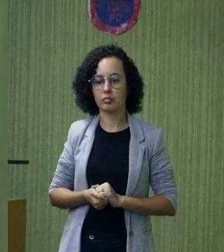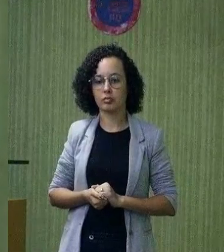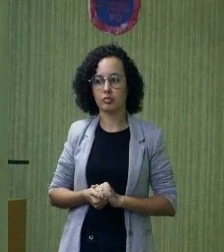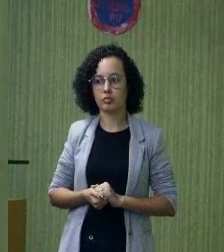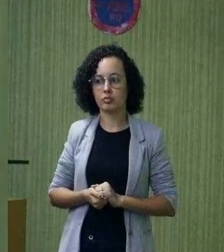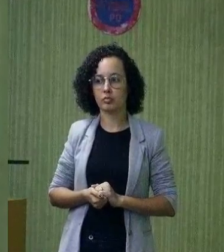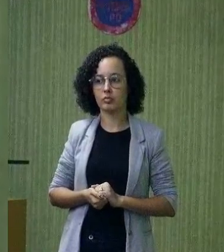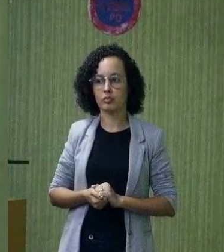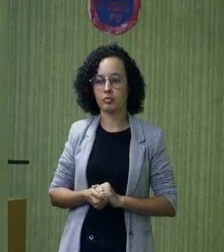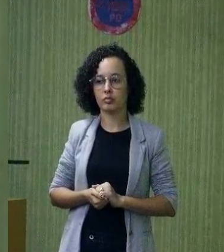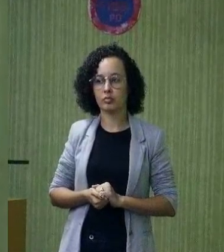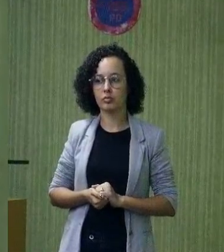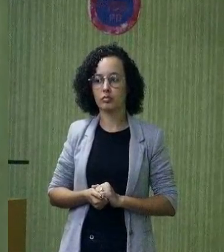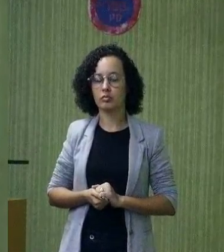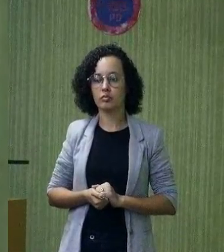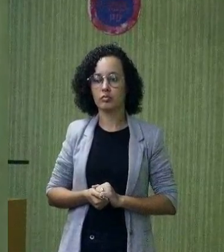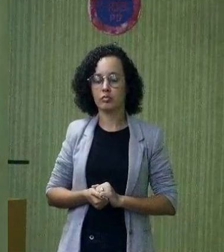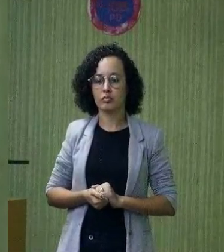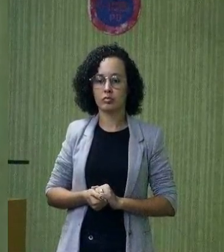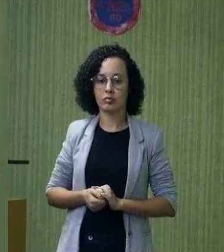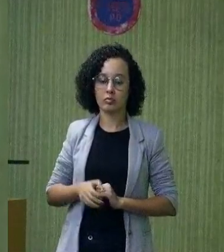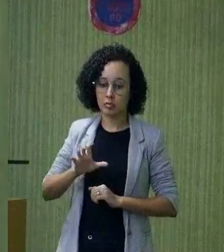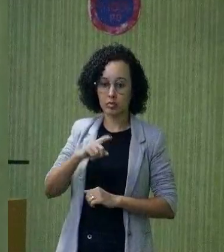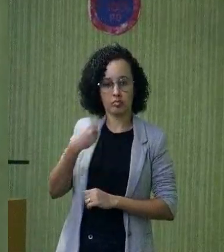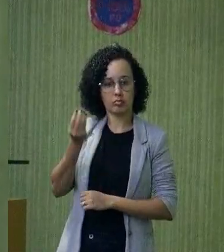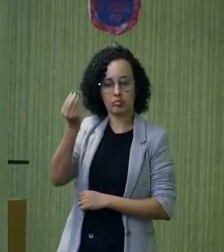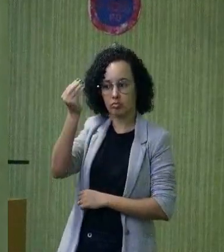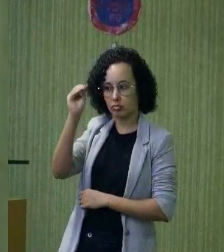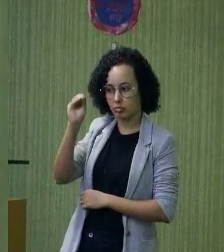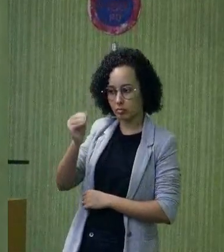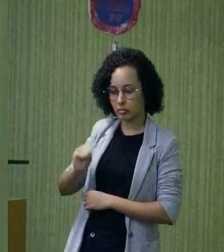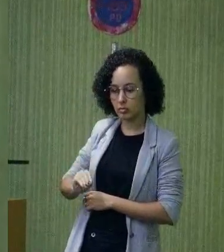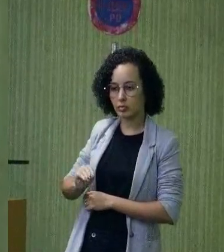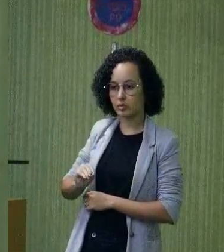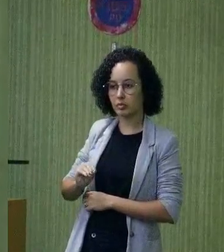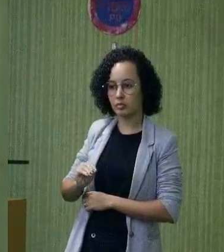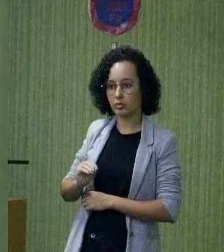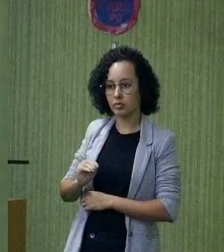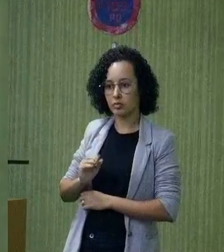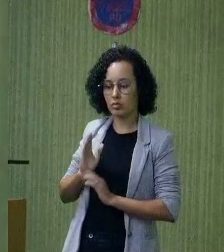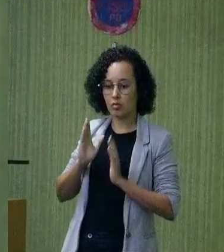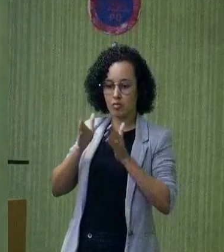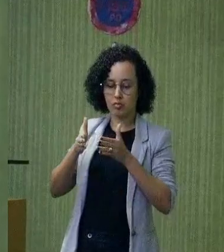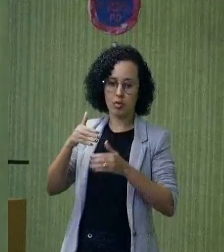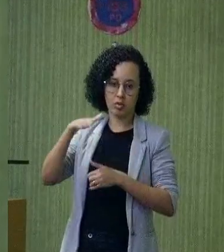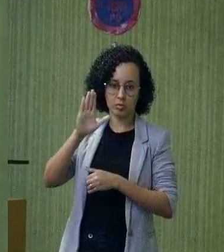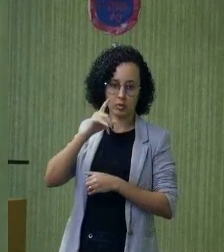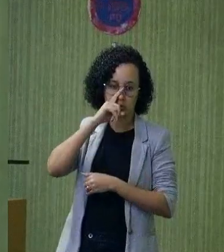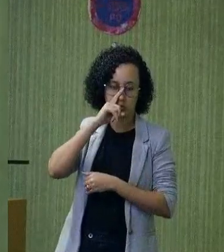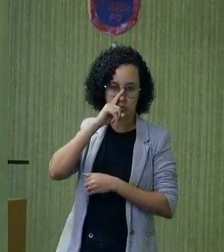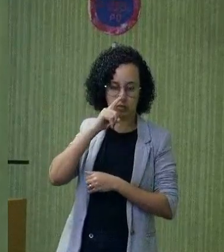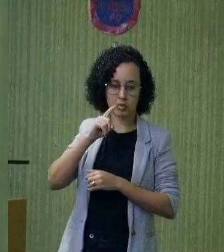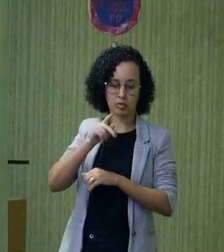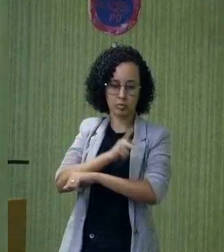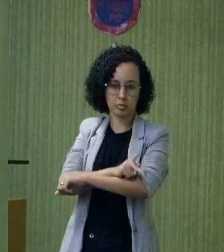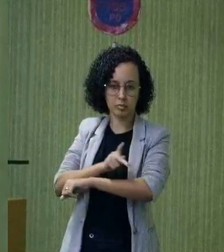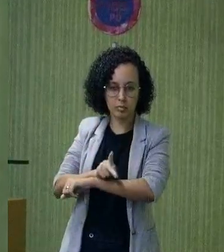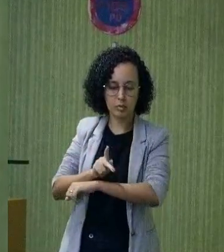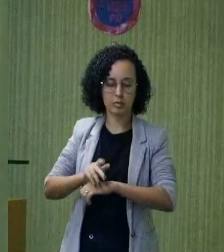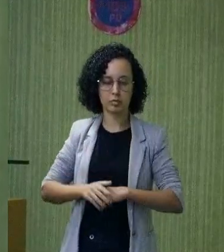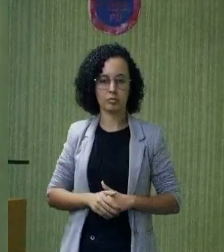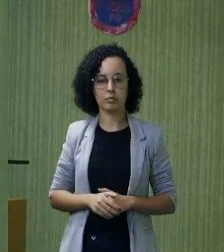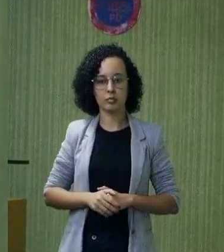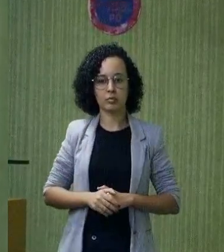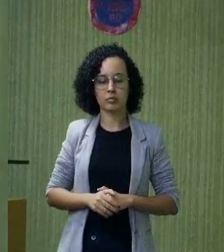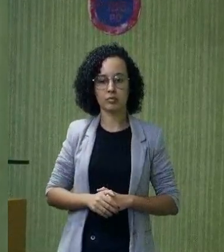que mais é isso que a gente colocou é mais em relação a isso a questão do Risco pedagógico e